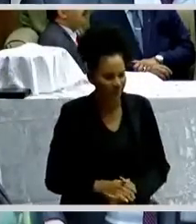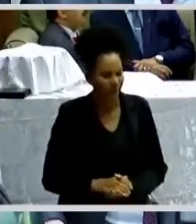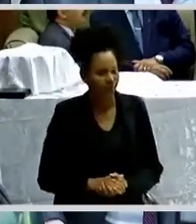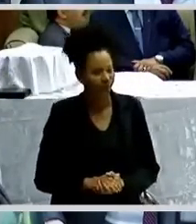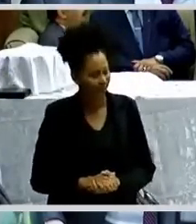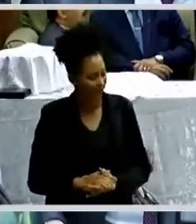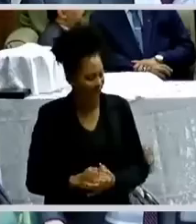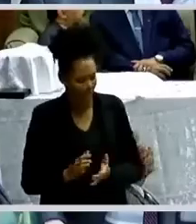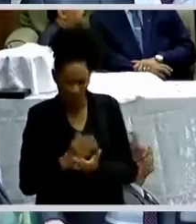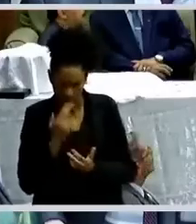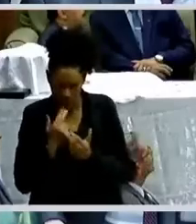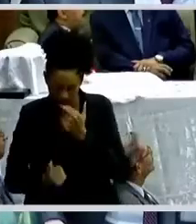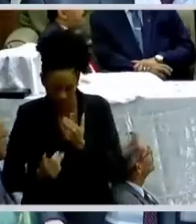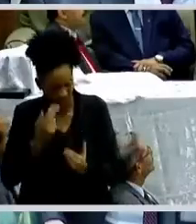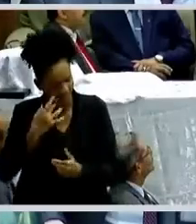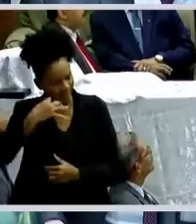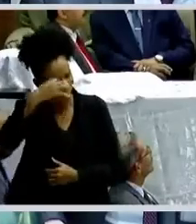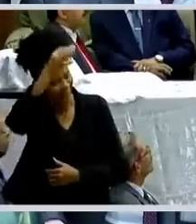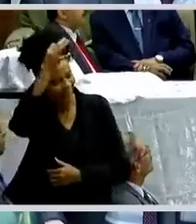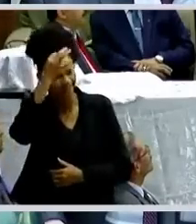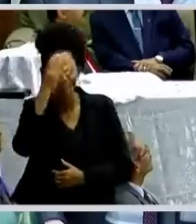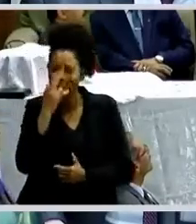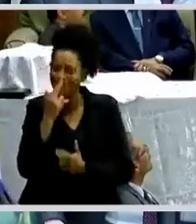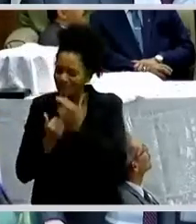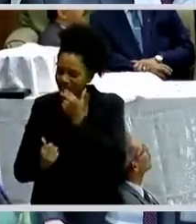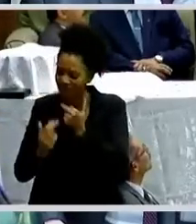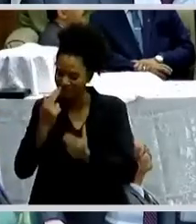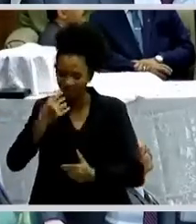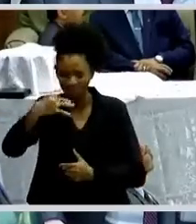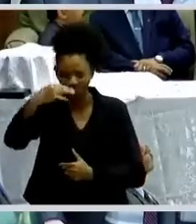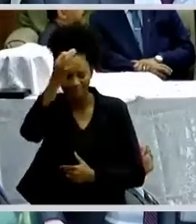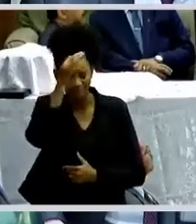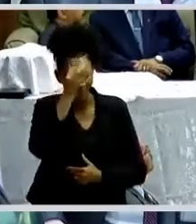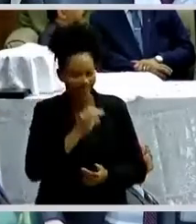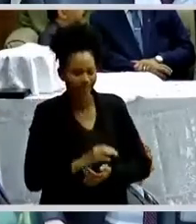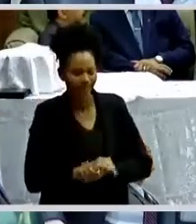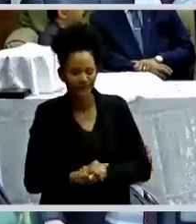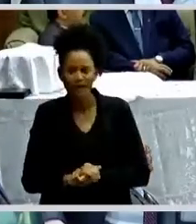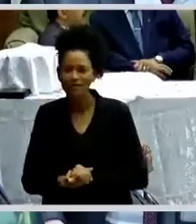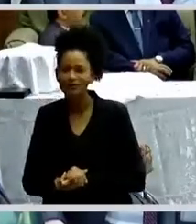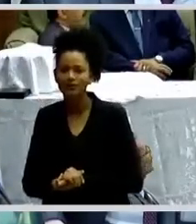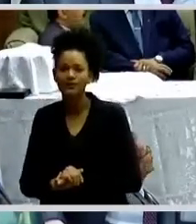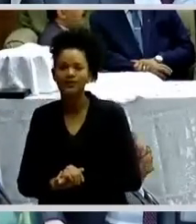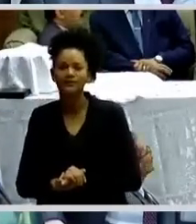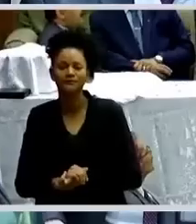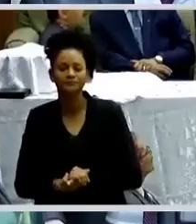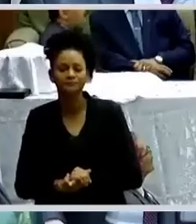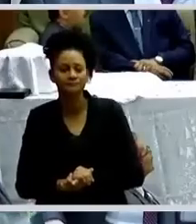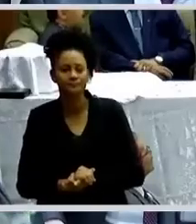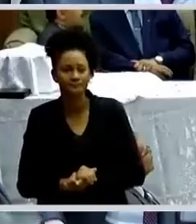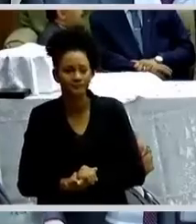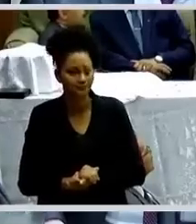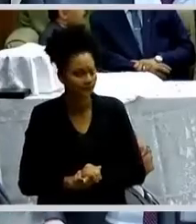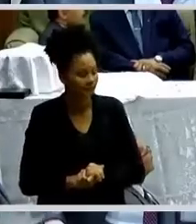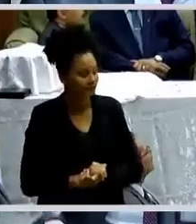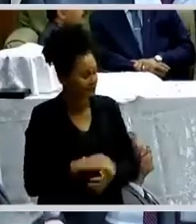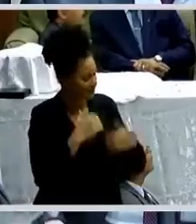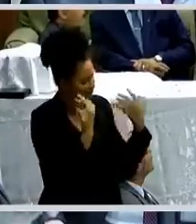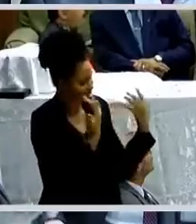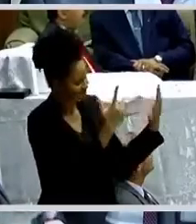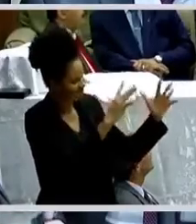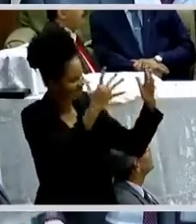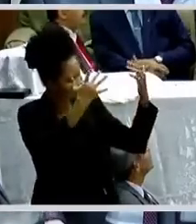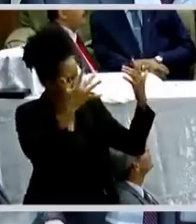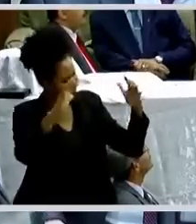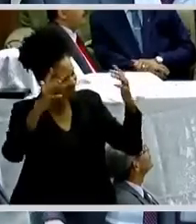E Salve, salve,